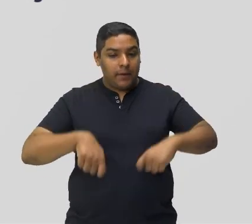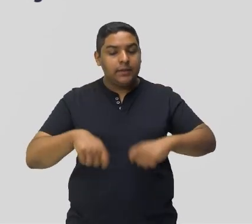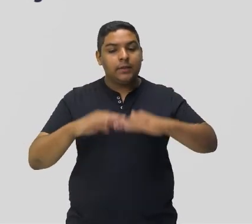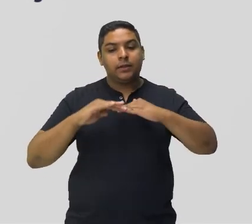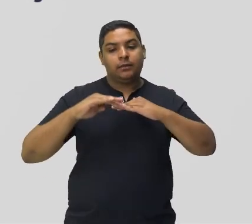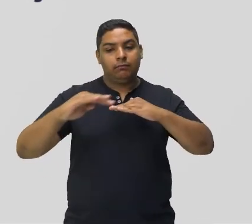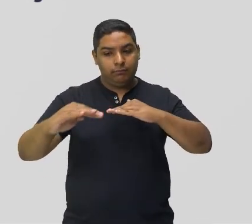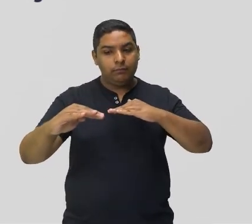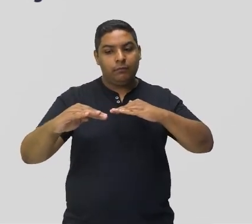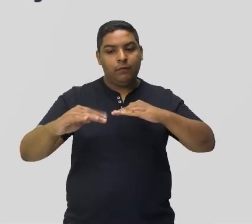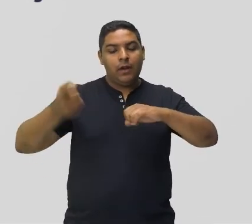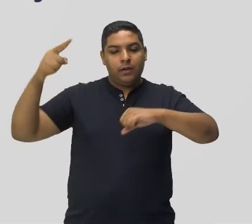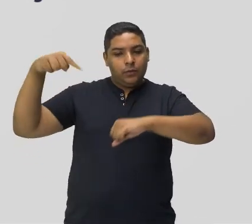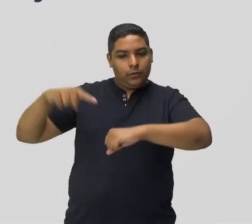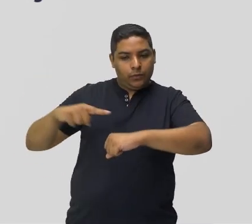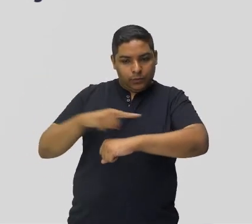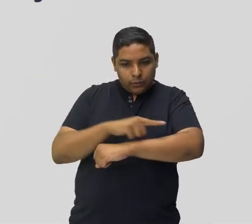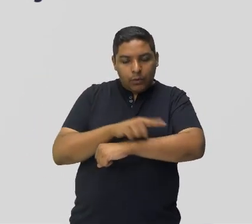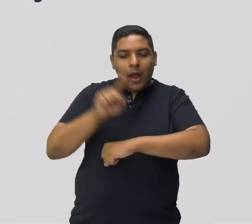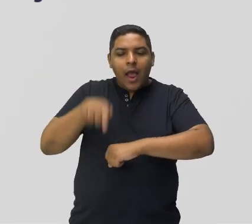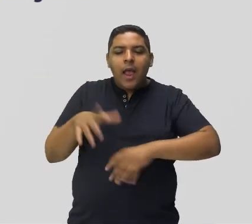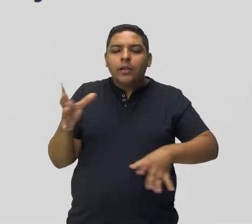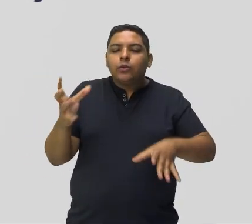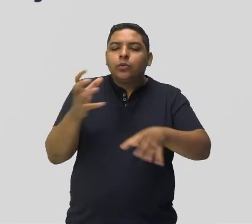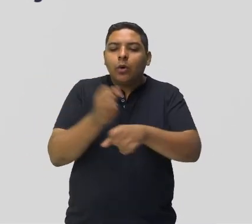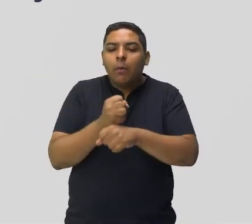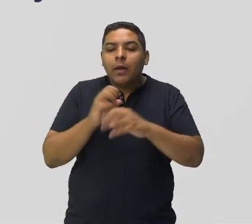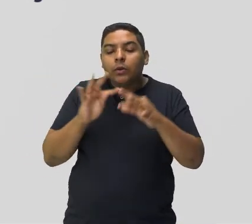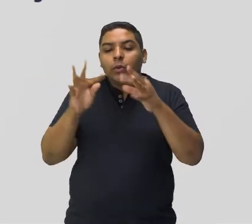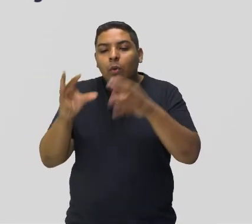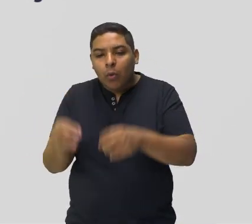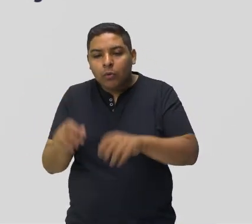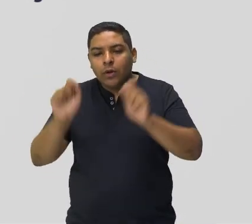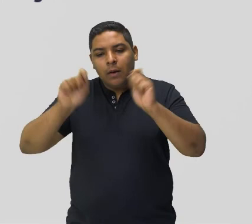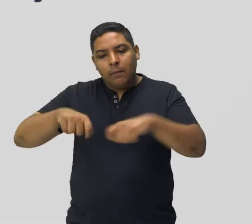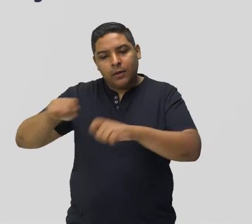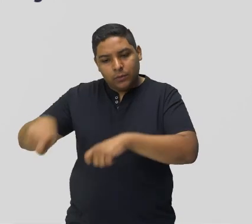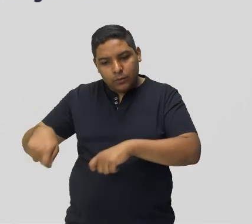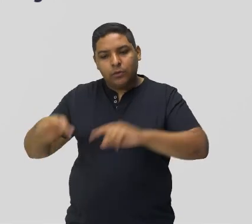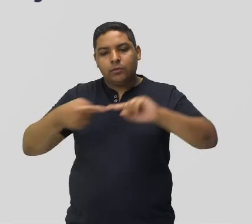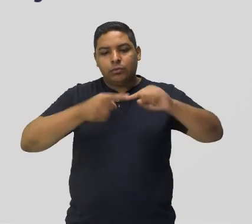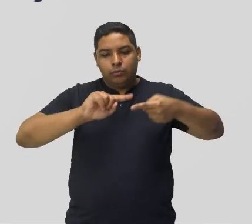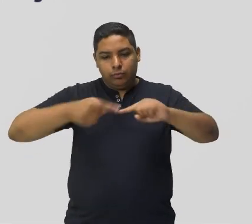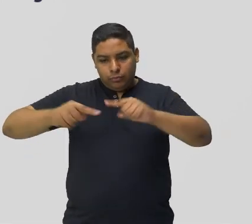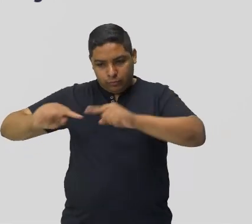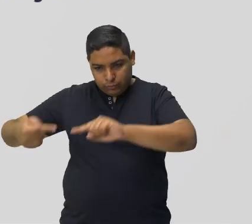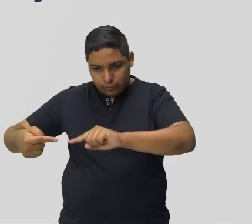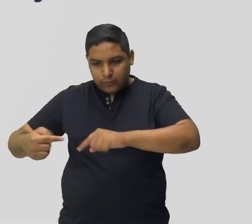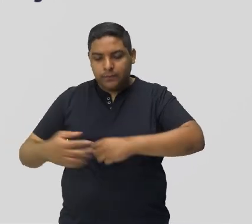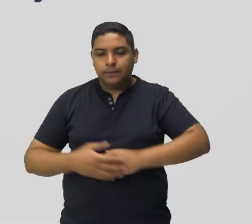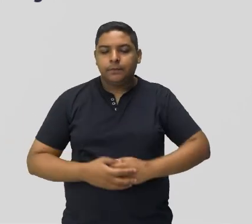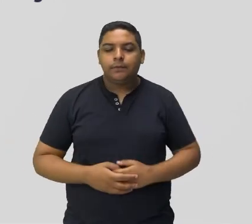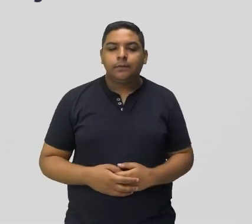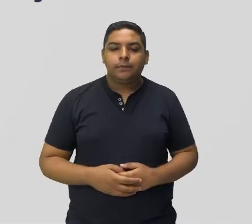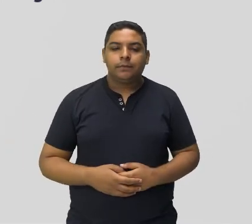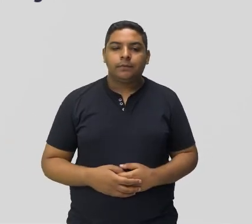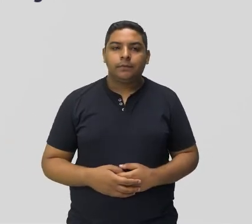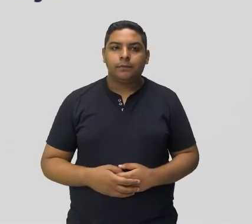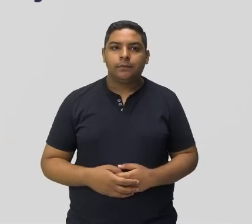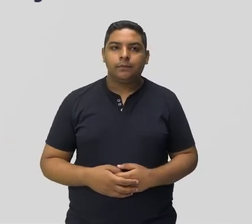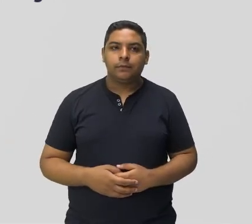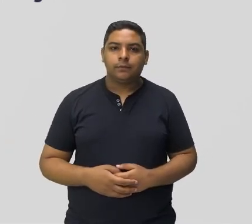a soma de todos os capacitores da associação. Não, não é? Não é a soma dos capacitores da associação. Olha,